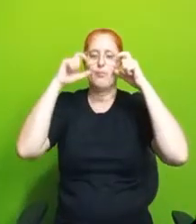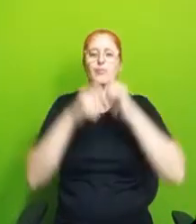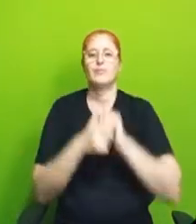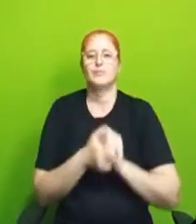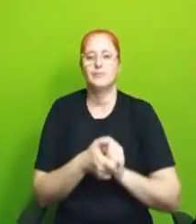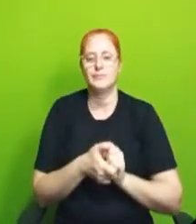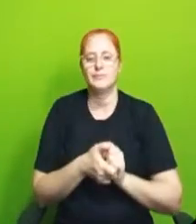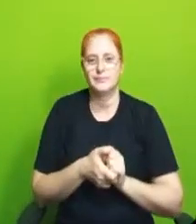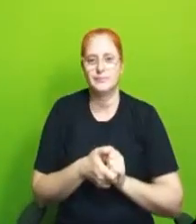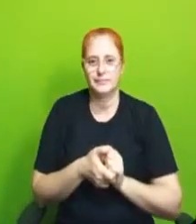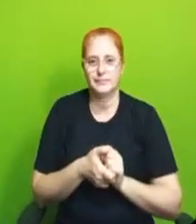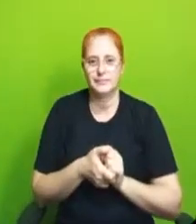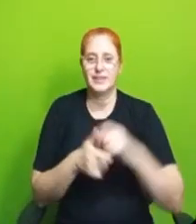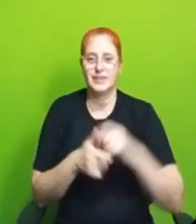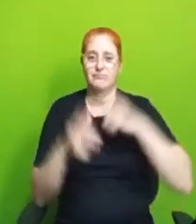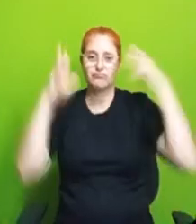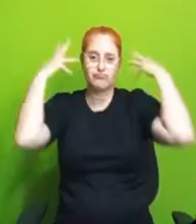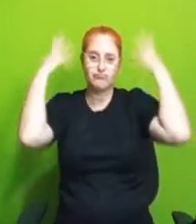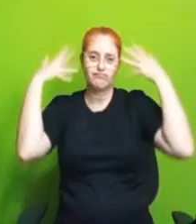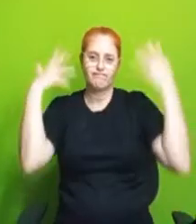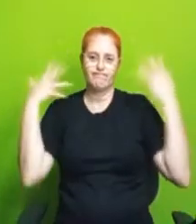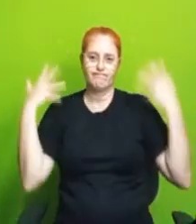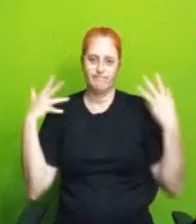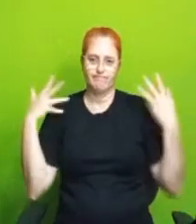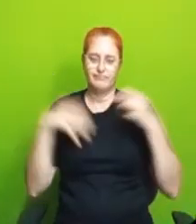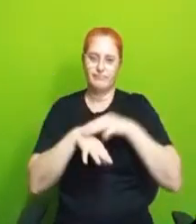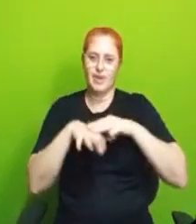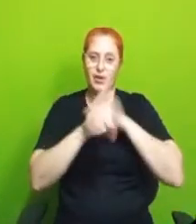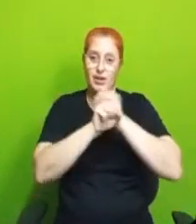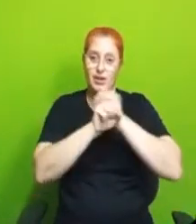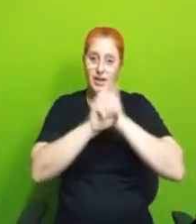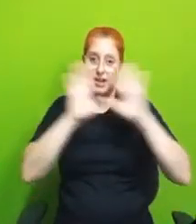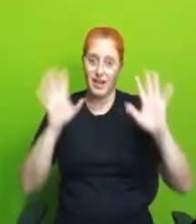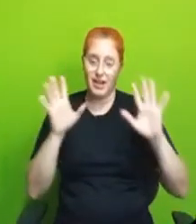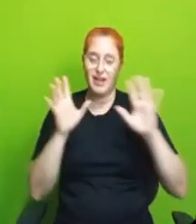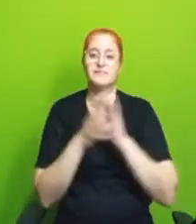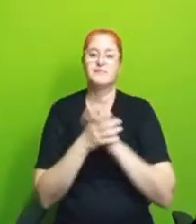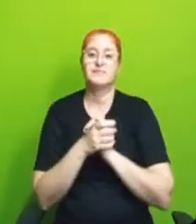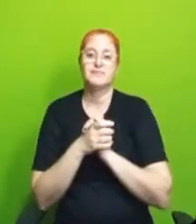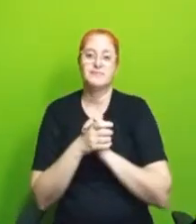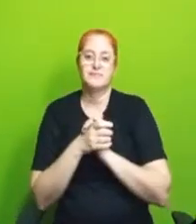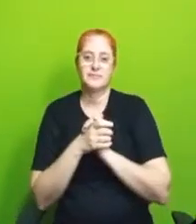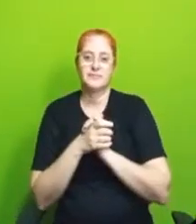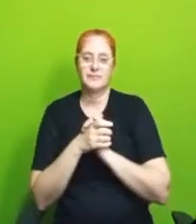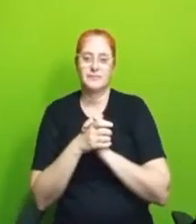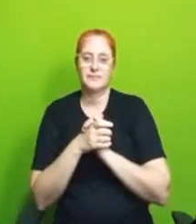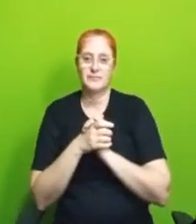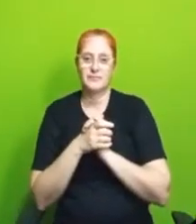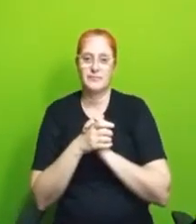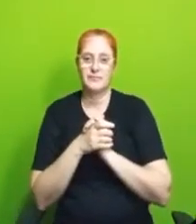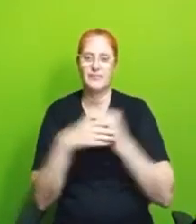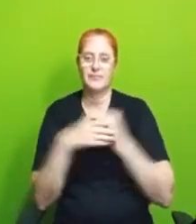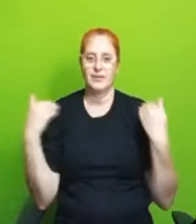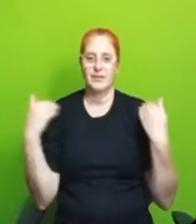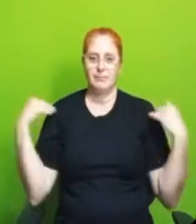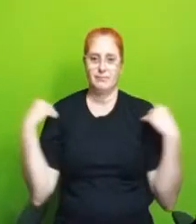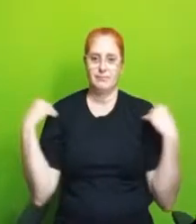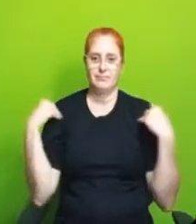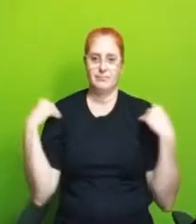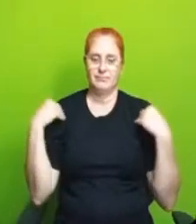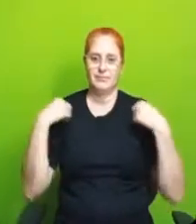Tem o cabelo castanho claro, ondulado, um pouco abaixo dos ombros. Verônica está com uma camisa